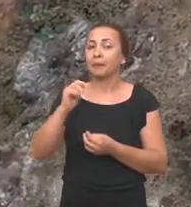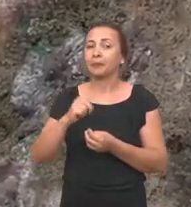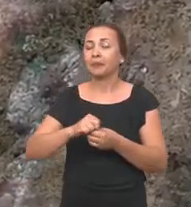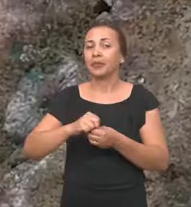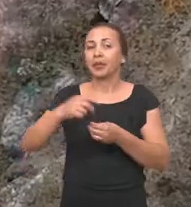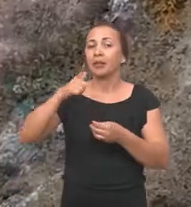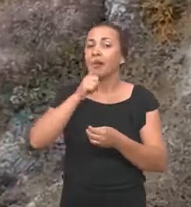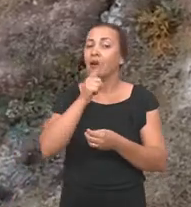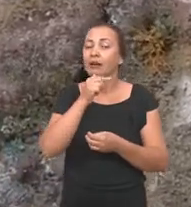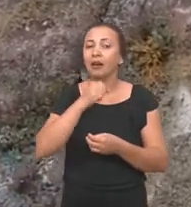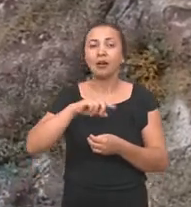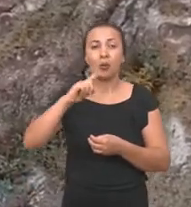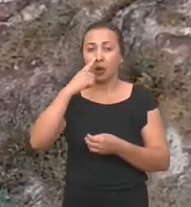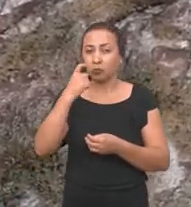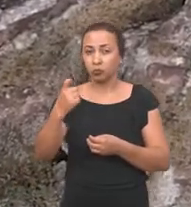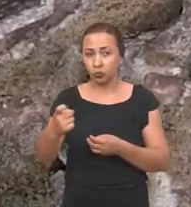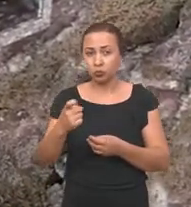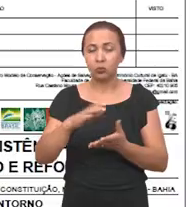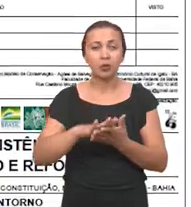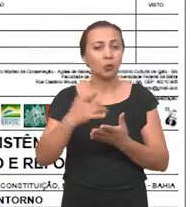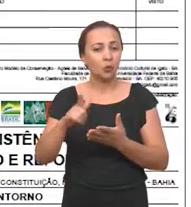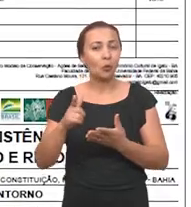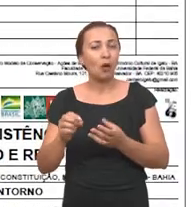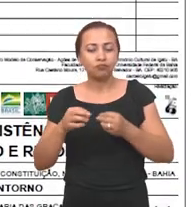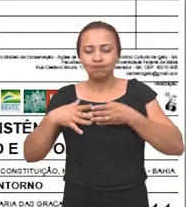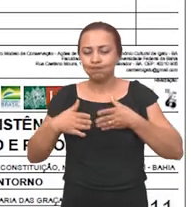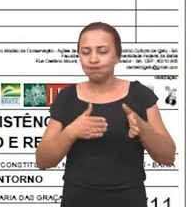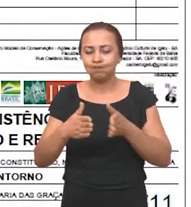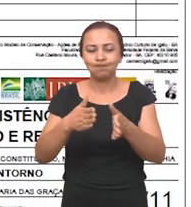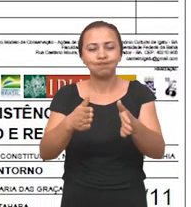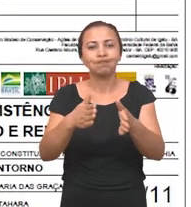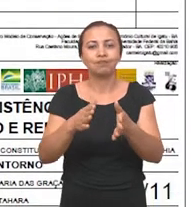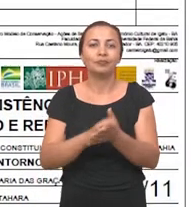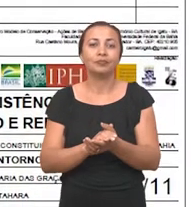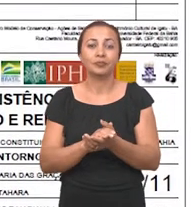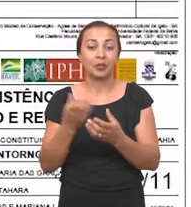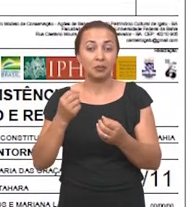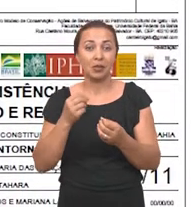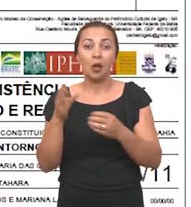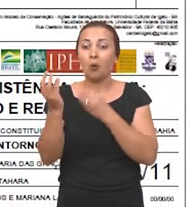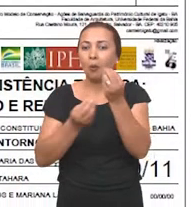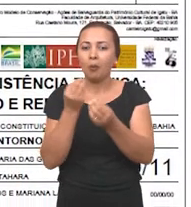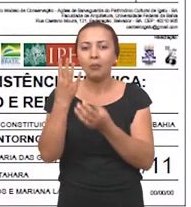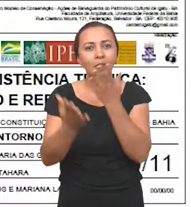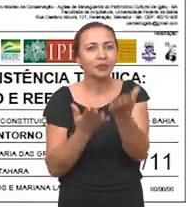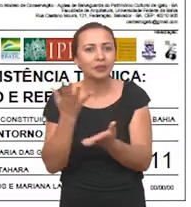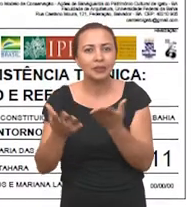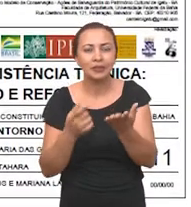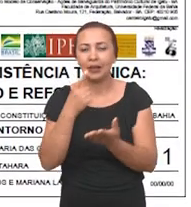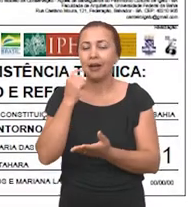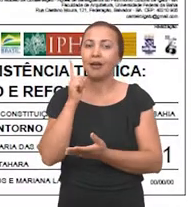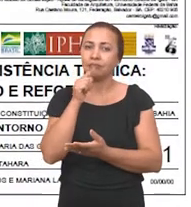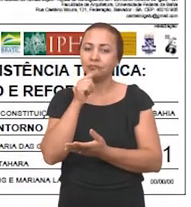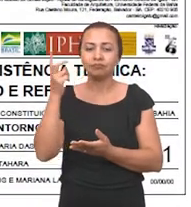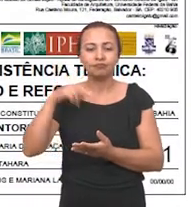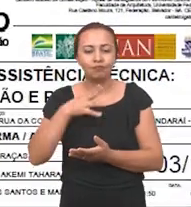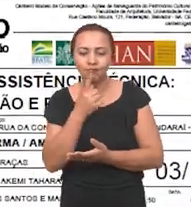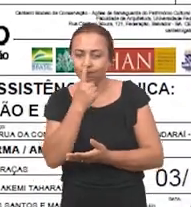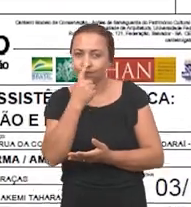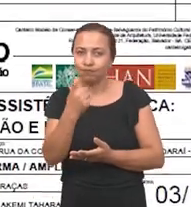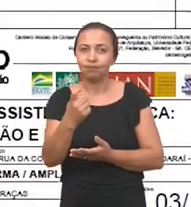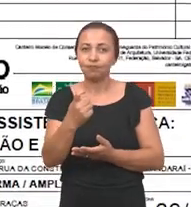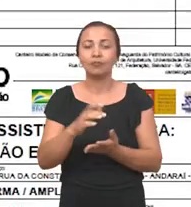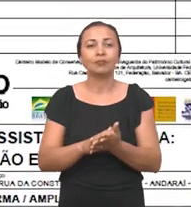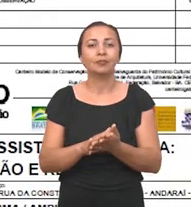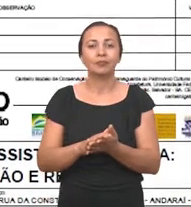São soluções caras, difíceis de executar. E aí o que a gente vem trabalhando nesse sentido é pesquisando soluções de saneamento